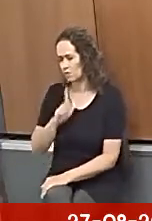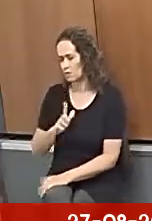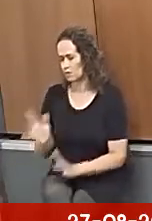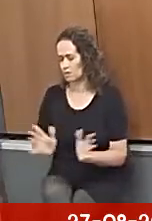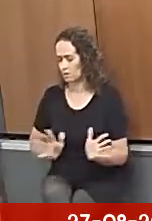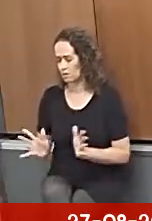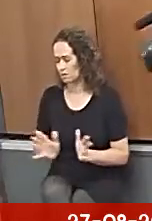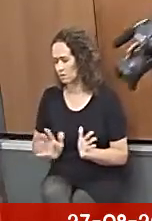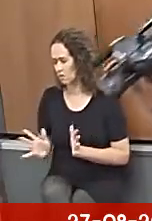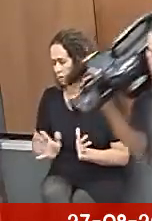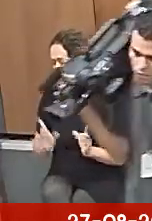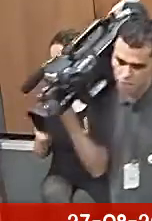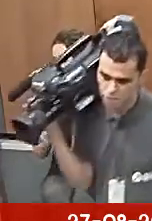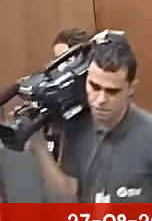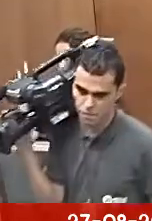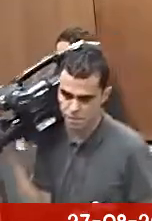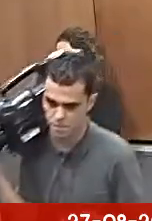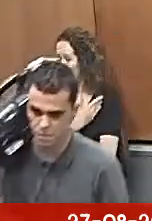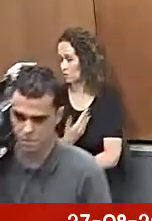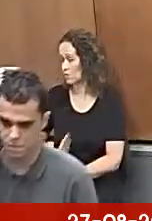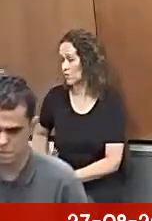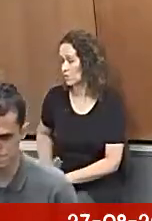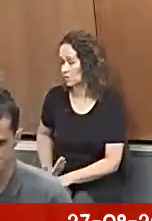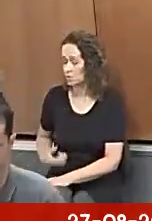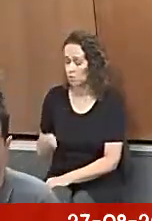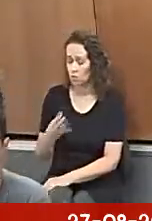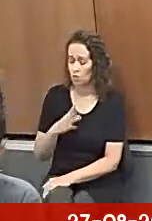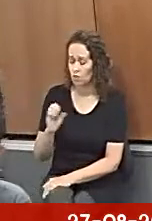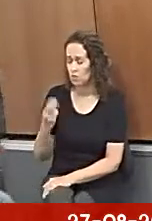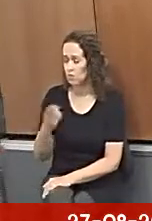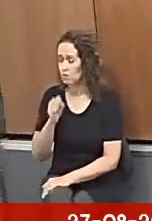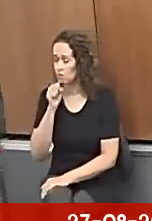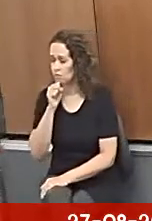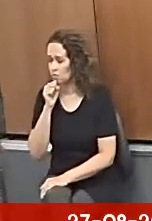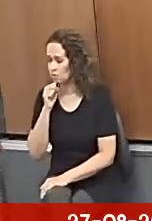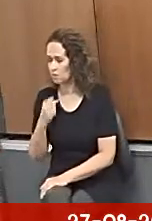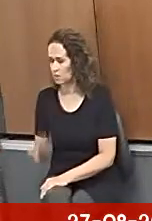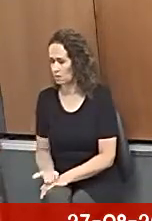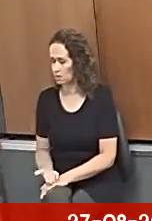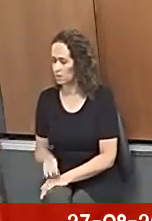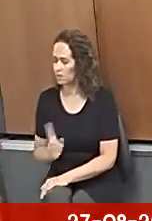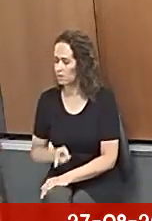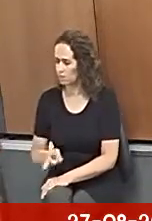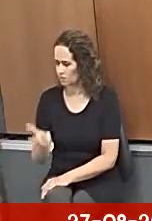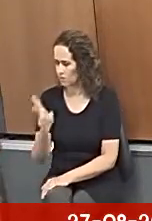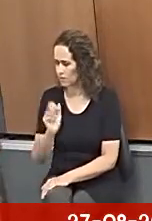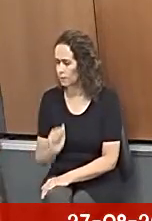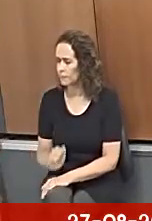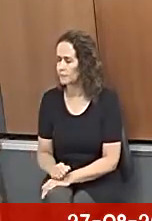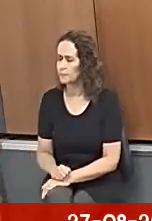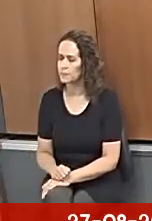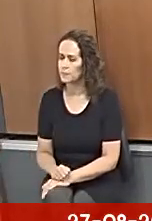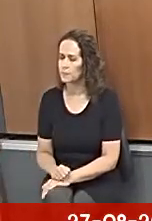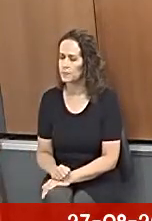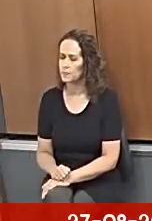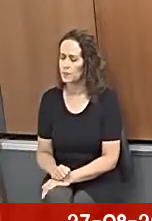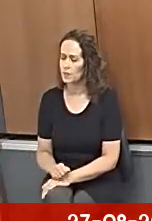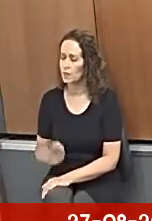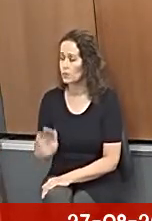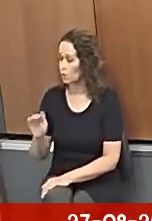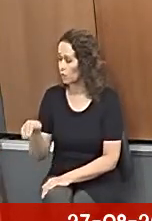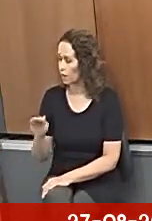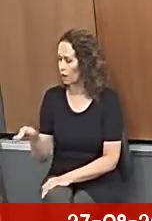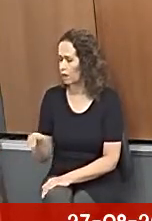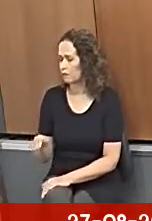a prédios públicos sejam eles novos ou não logo seguindo vou pular algum alguns parágrafos para